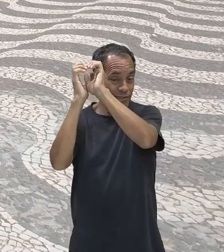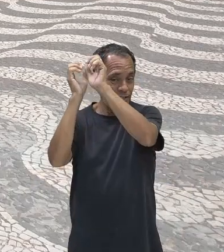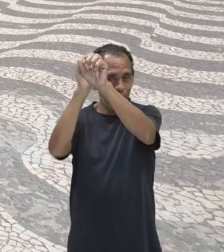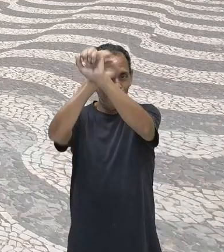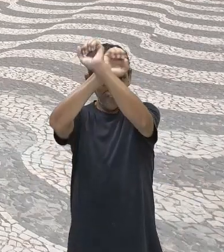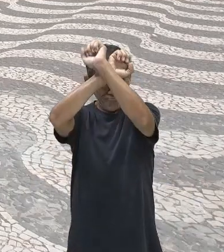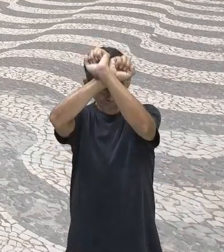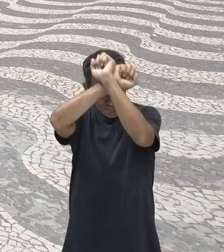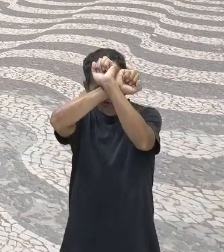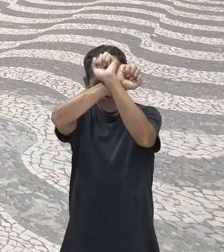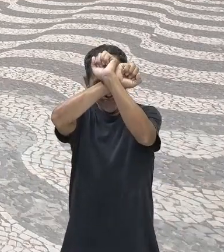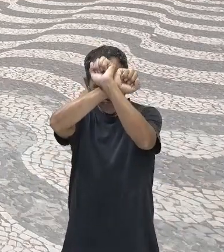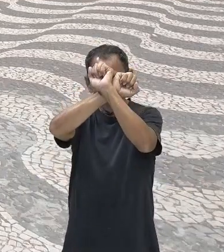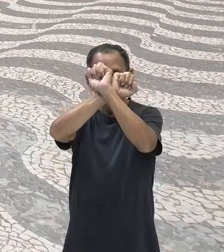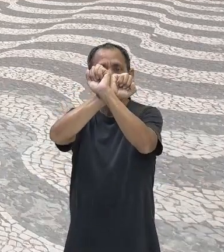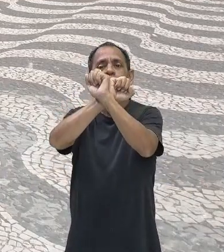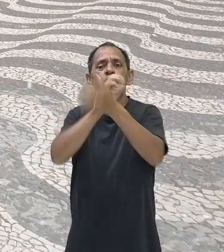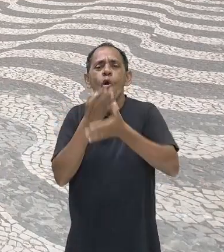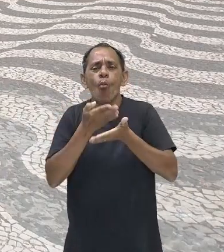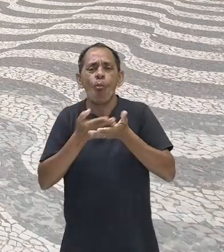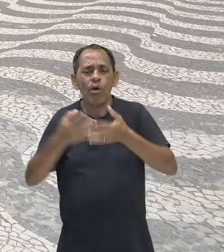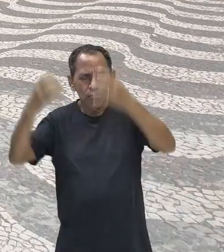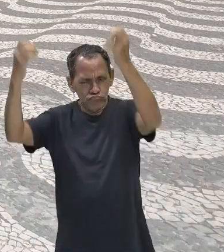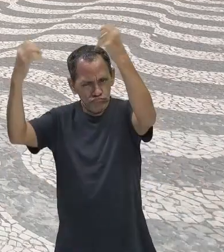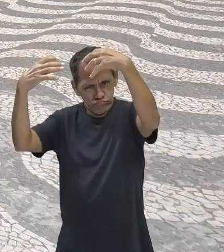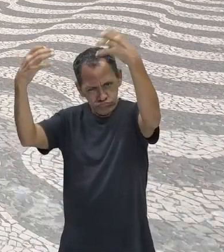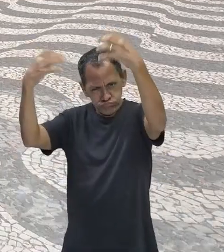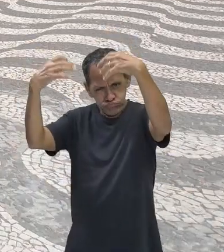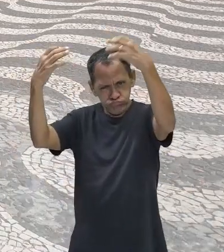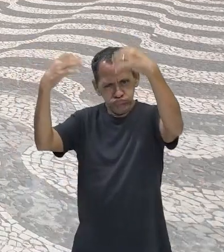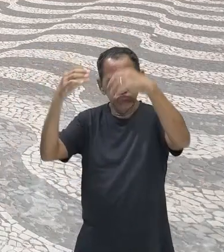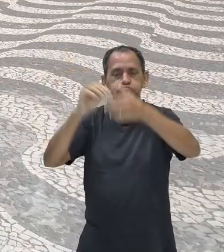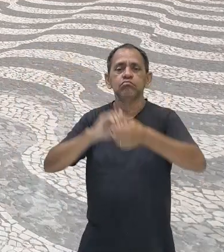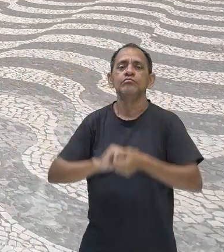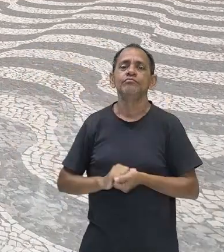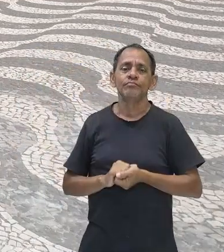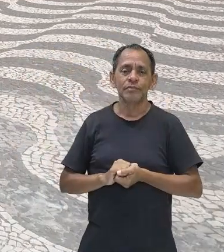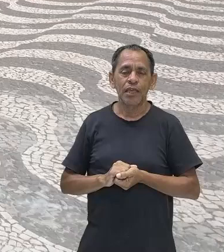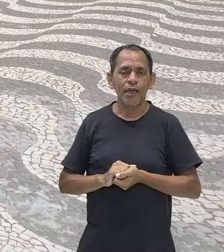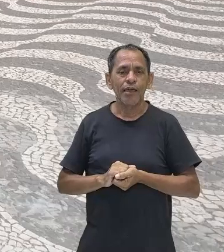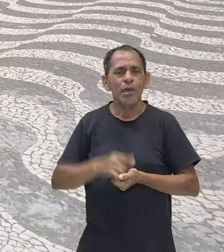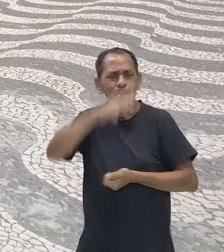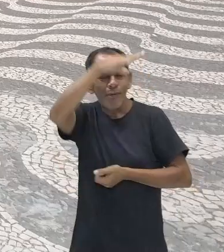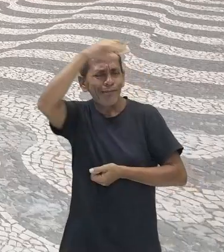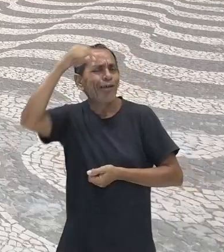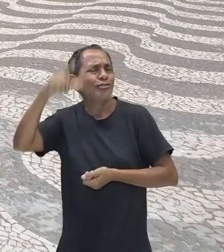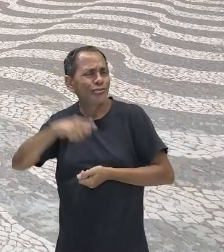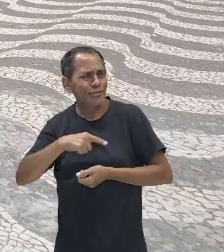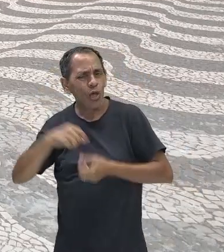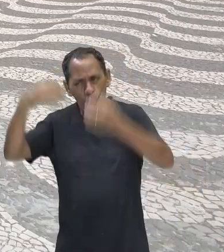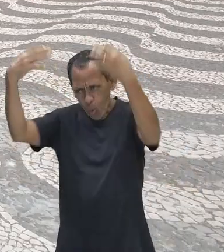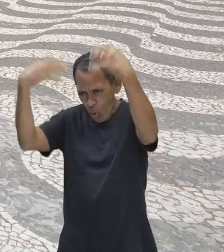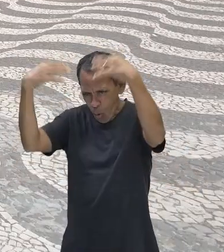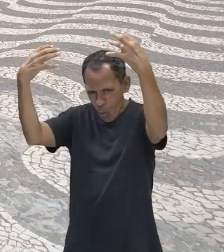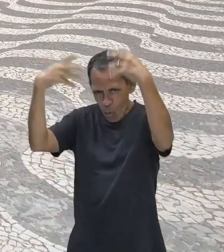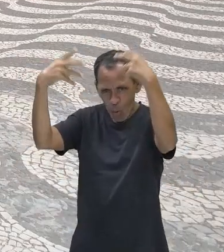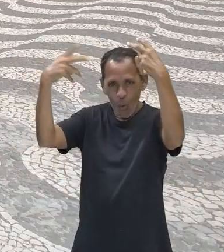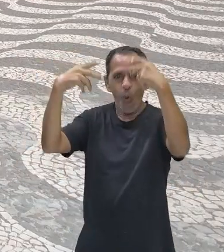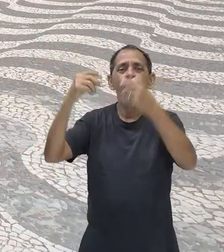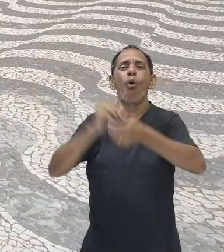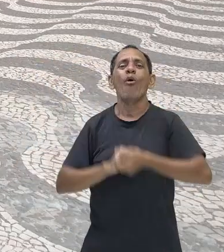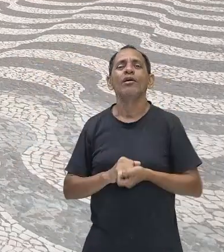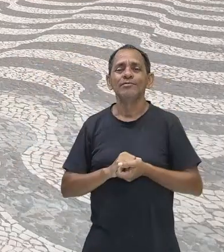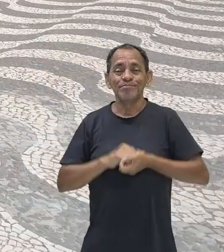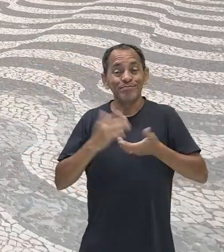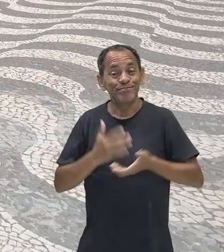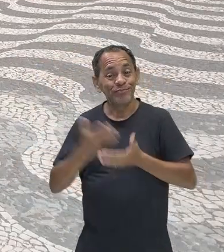chover. Vai começar a chover, né? Mas nós temos muita chuva, né? E aí eu convido a